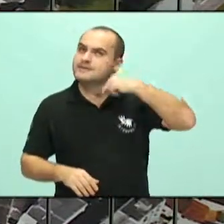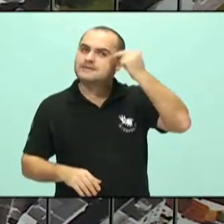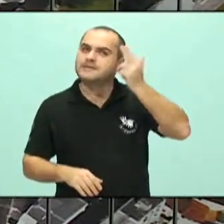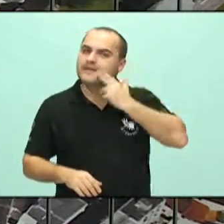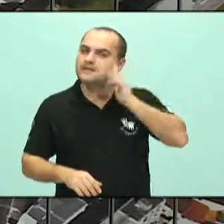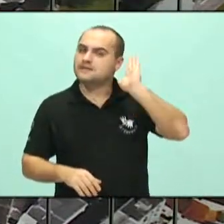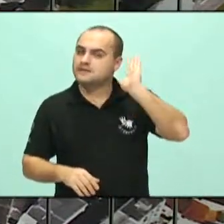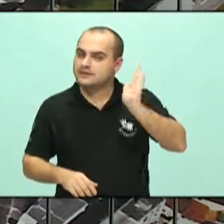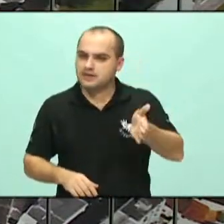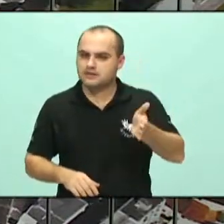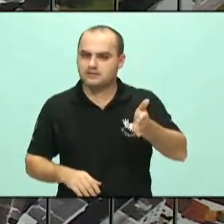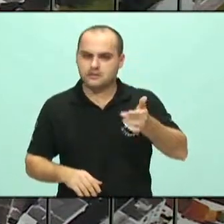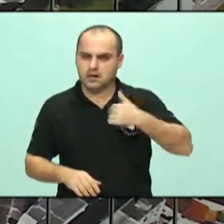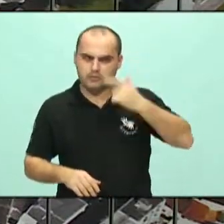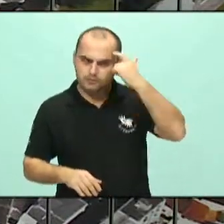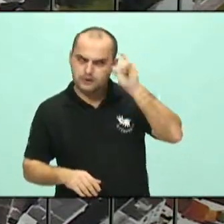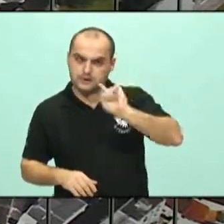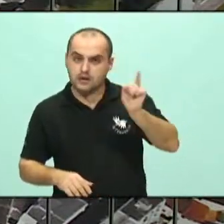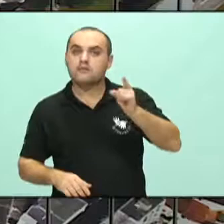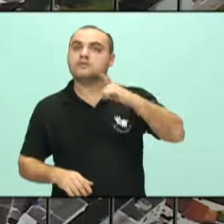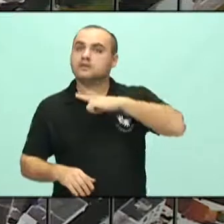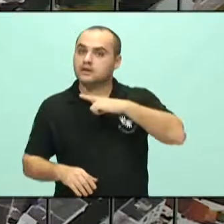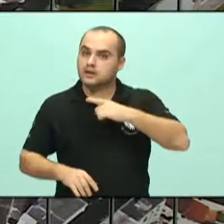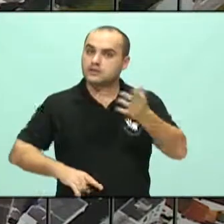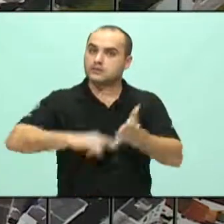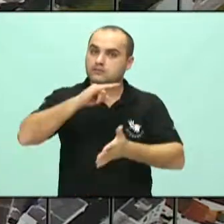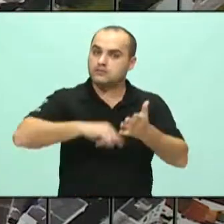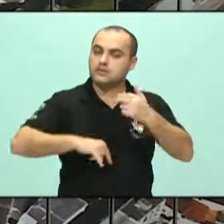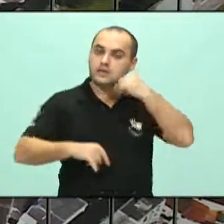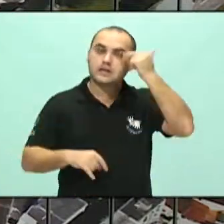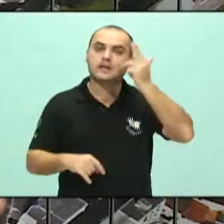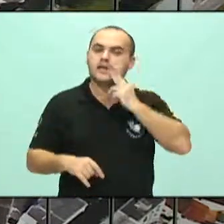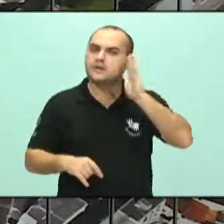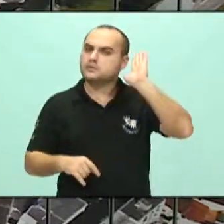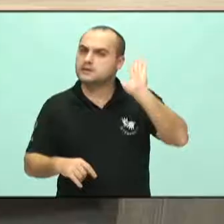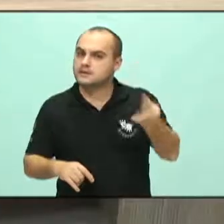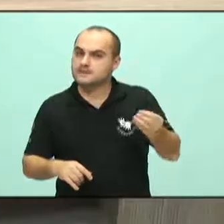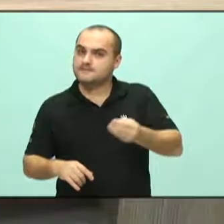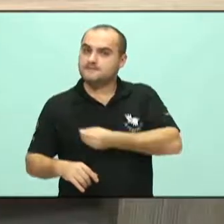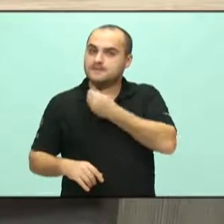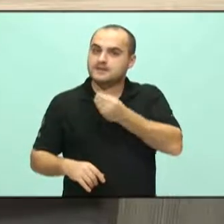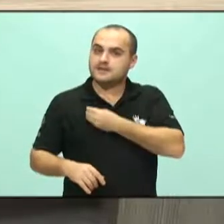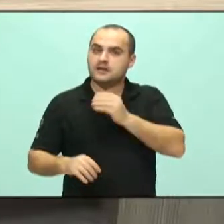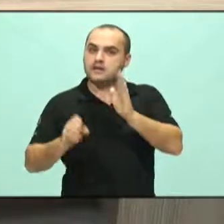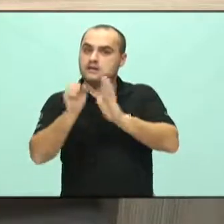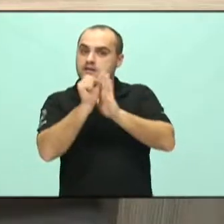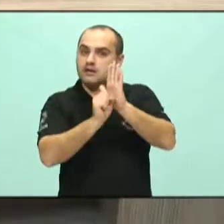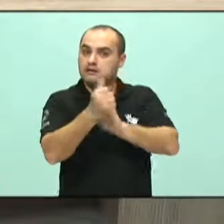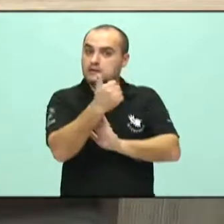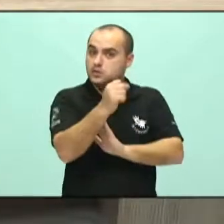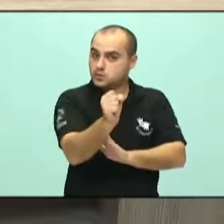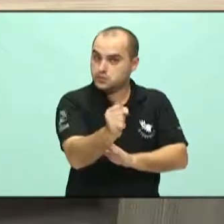chegaram, há documentação dos negros já chegando no século XVIII,